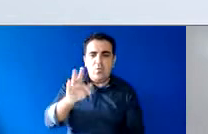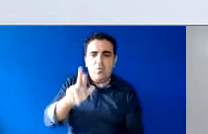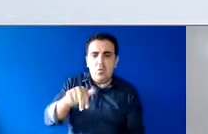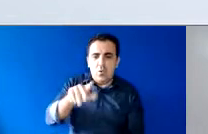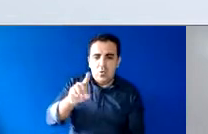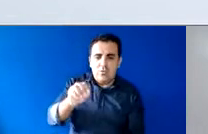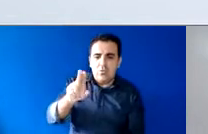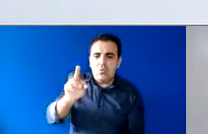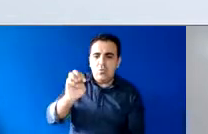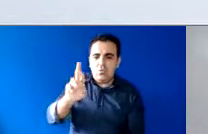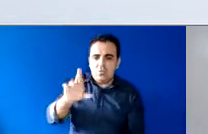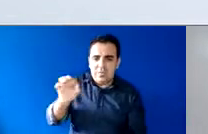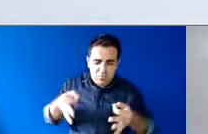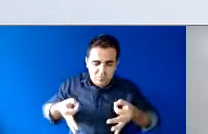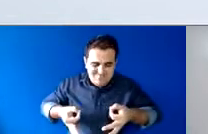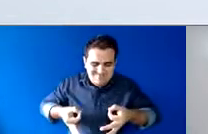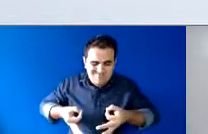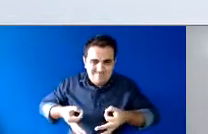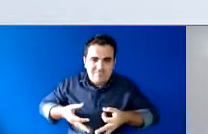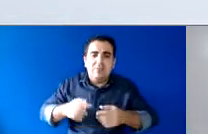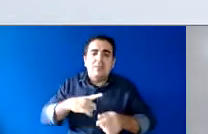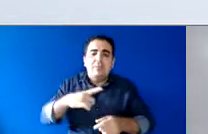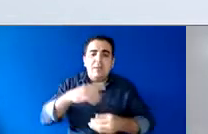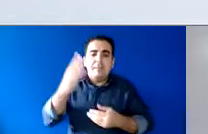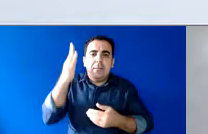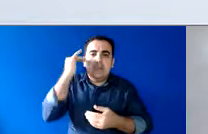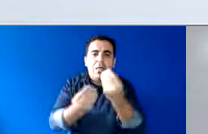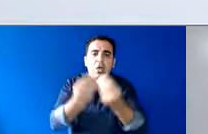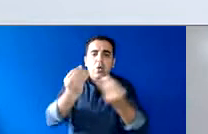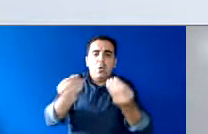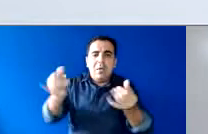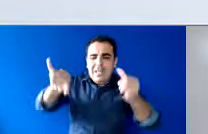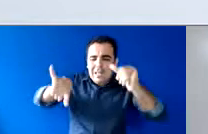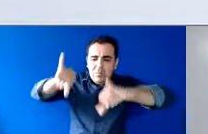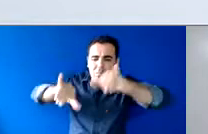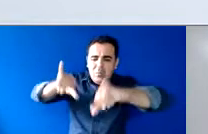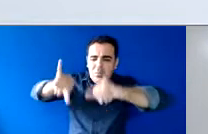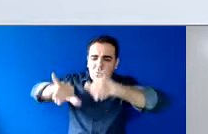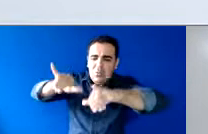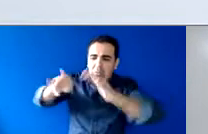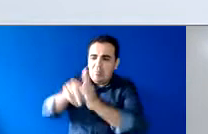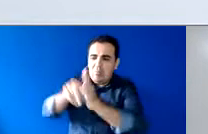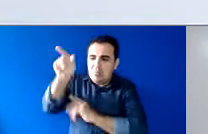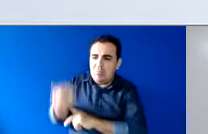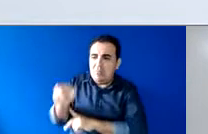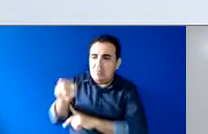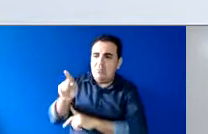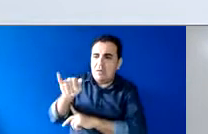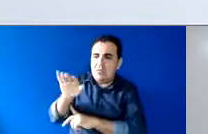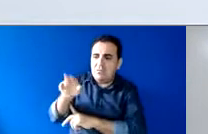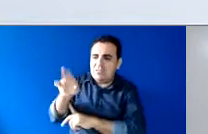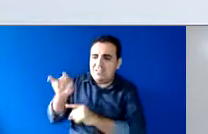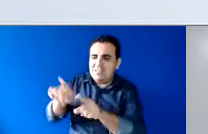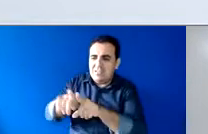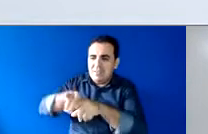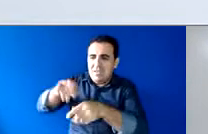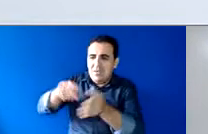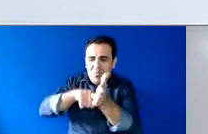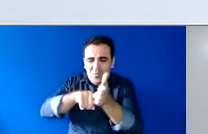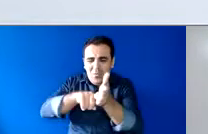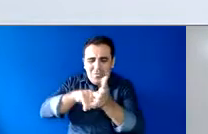um laboratório de análise clínica para saber como é que estava a bioquímica da paciente, né? O examezinho de urina para saber como é que estava, se ela